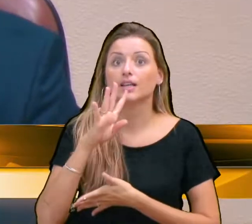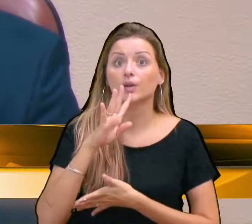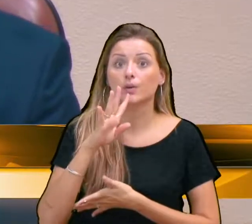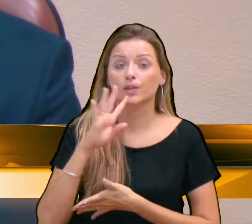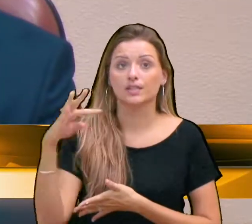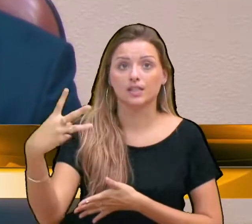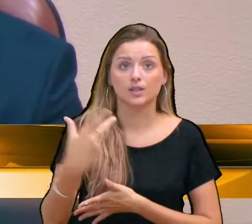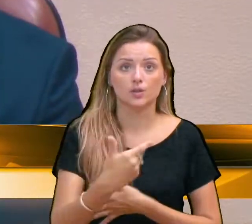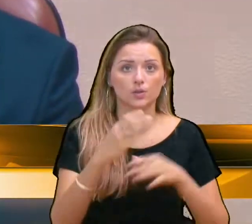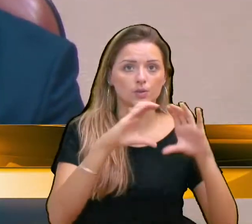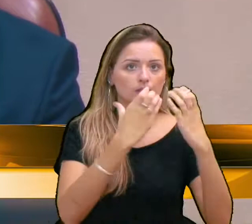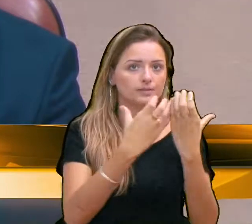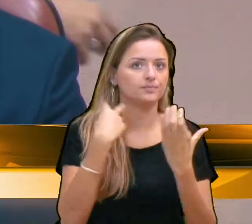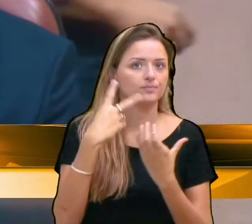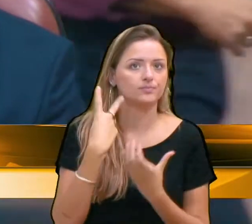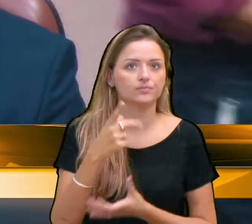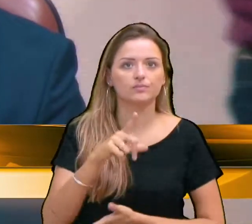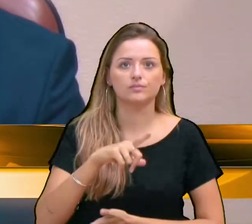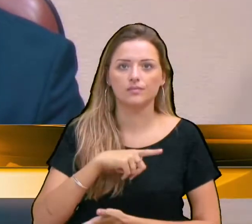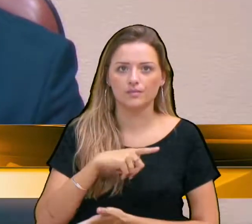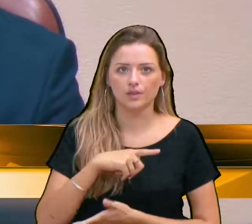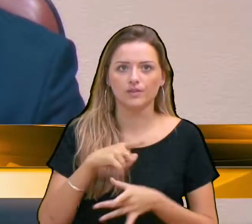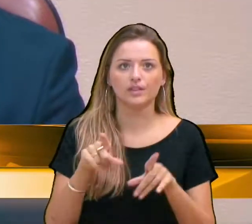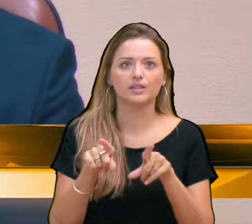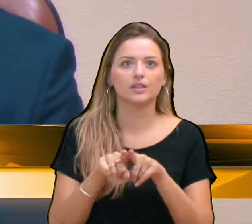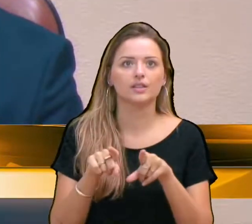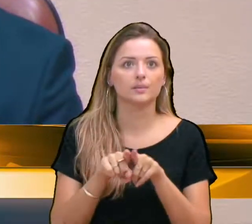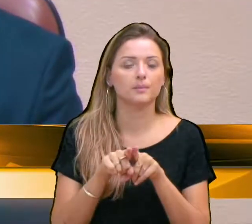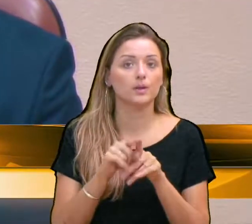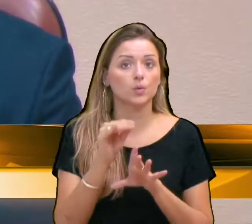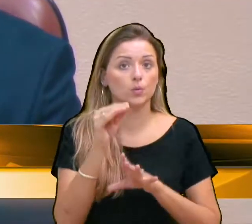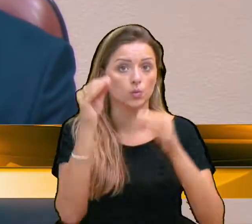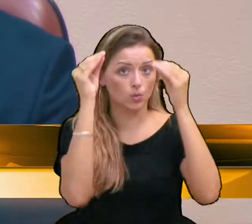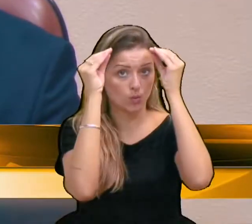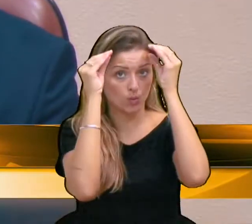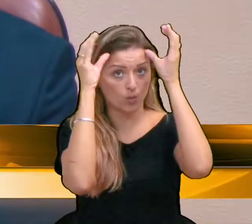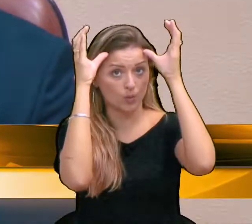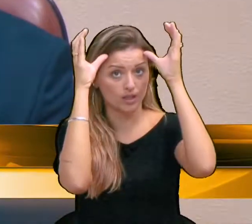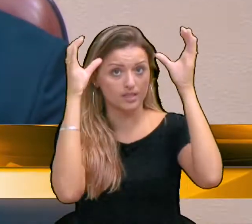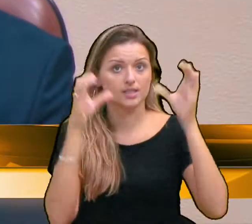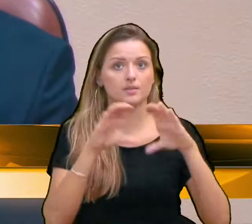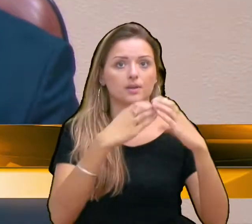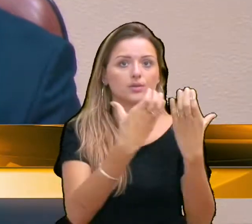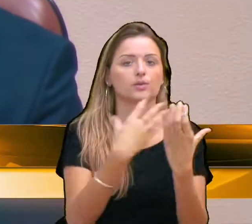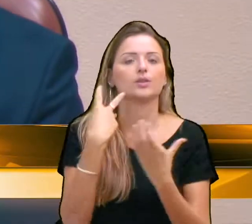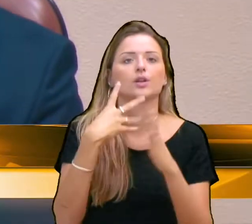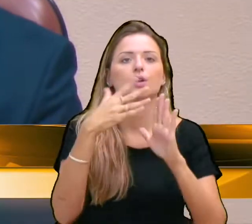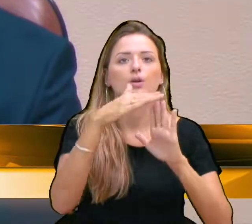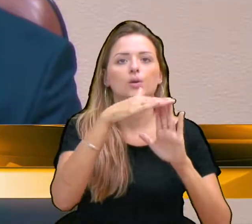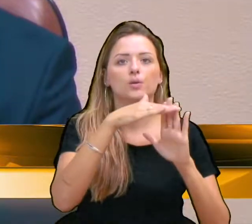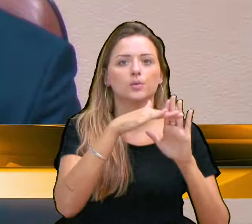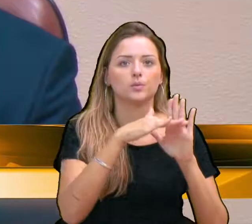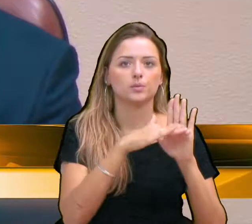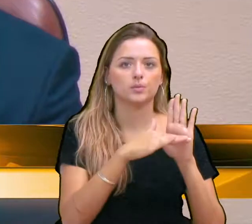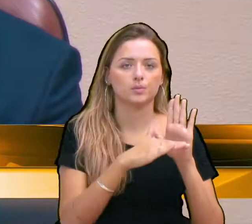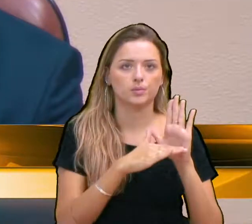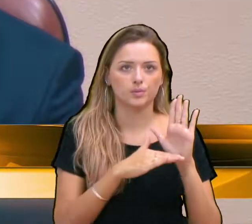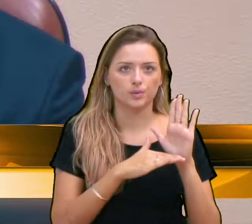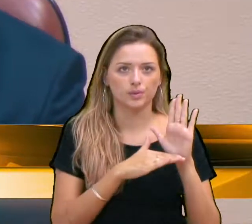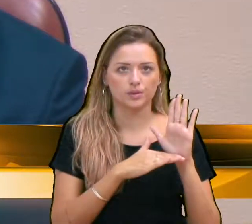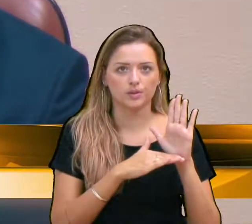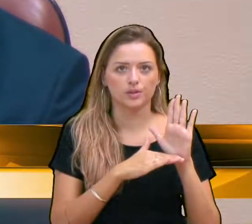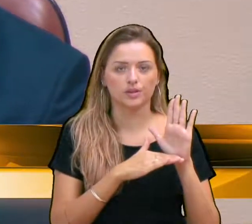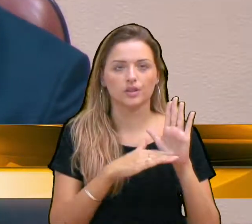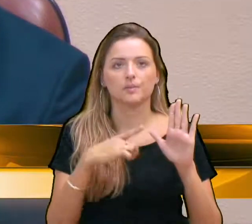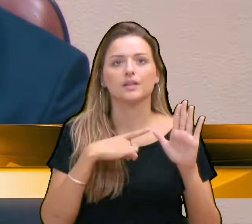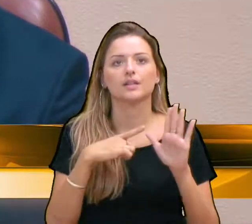visitarão aqui as dependências da casa e terão também uma noção do trabalho do Legislativo dentro do programa, que é um programa que tem